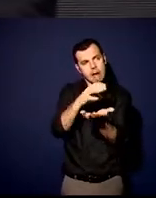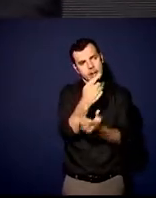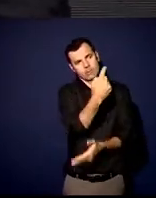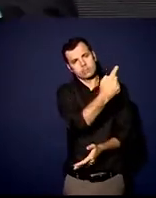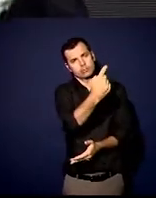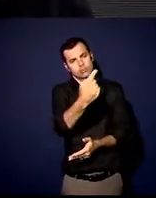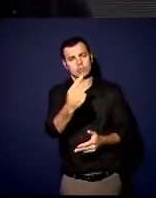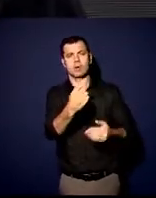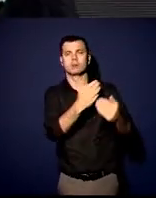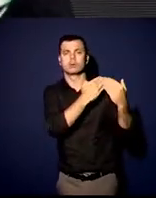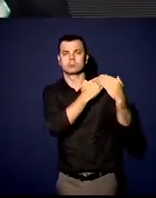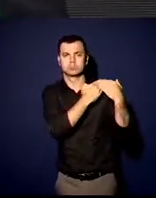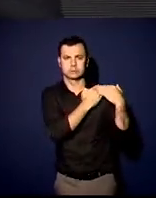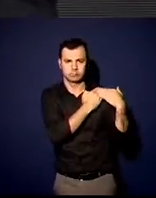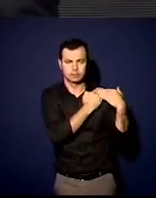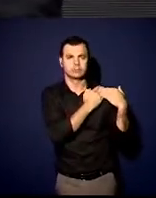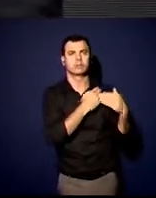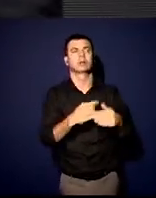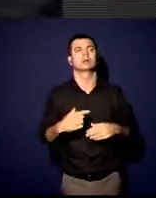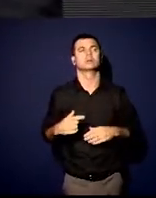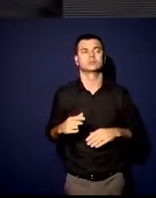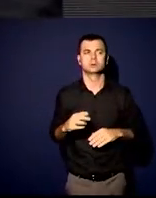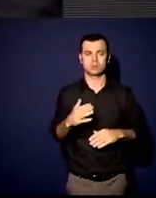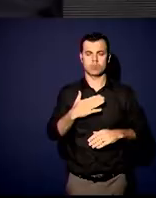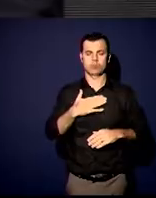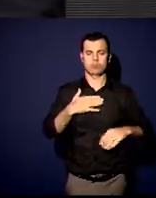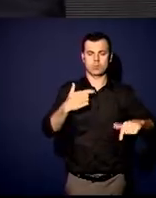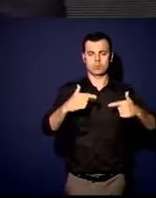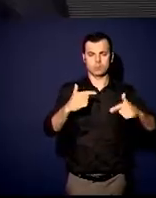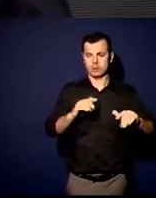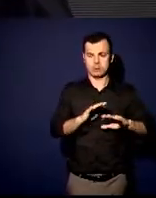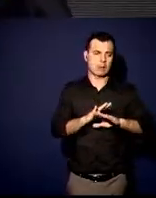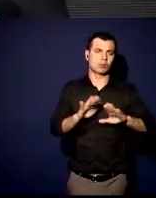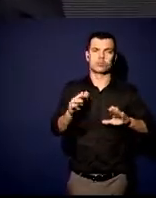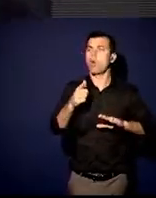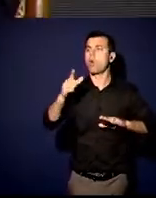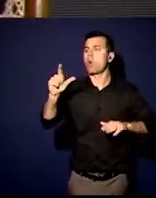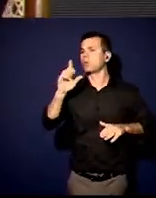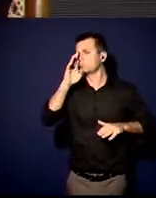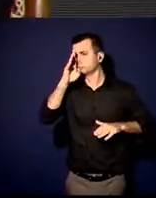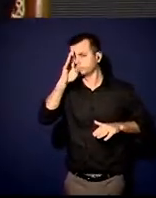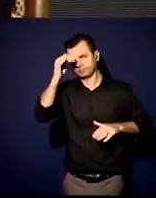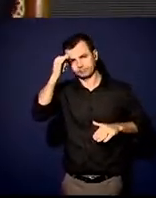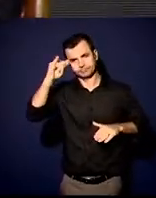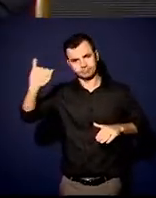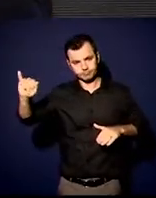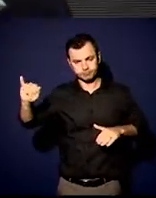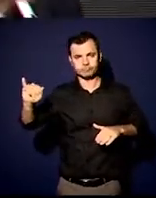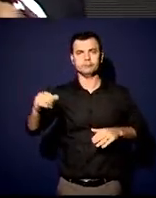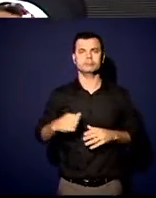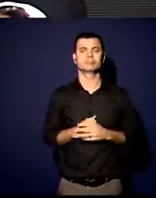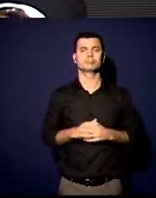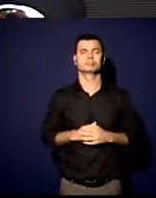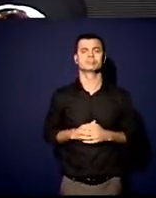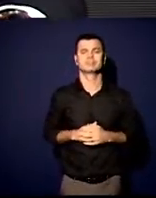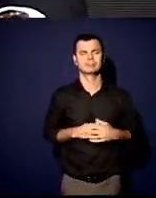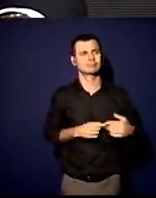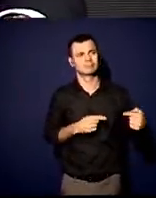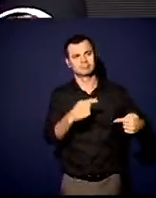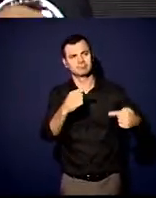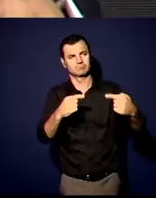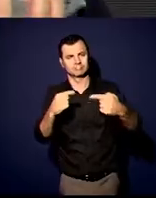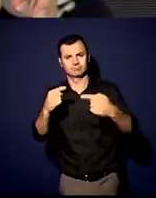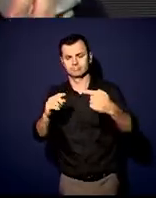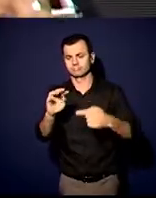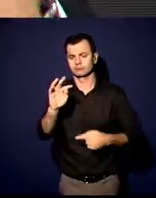dos seus aspectos constitucionais se contenha dentro das suas atribuições para que a gente não tenha essa superposição a gente vive conflito com